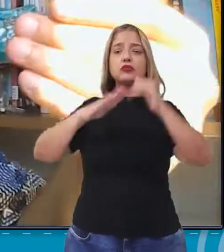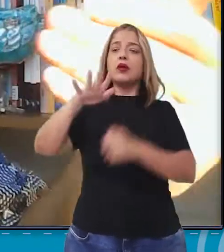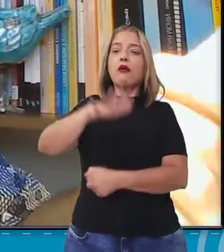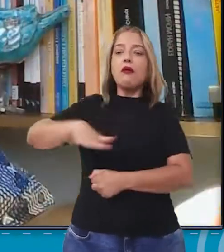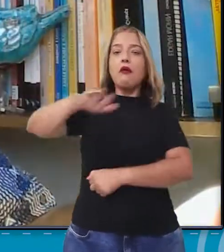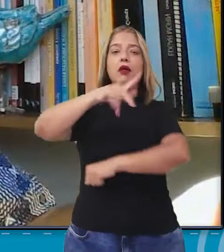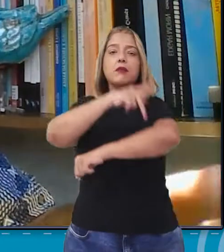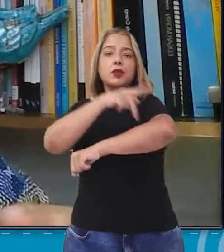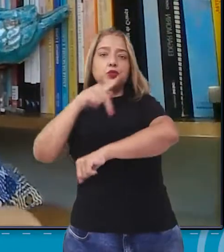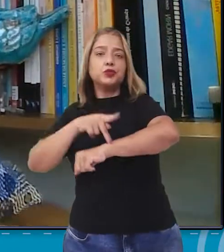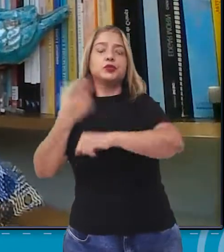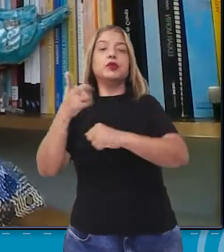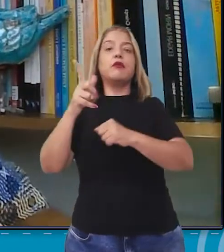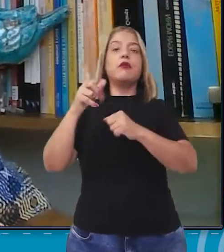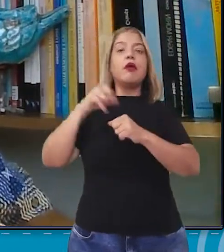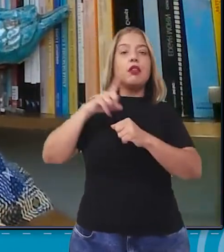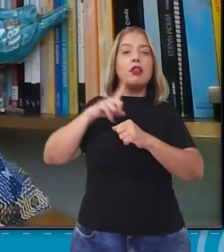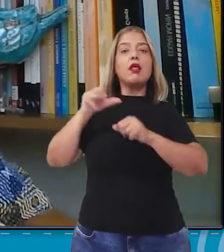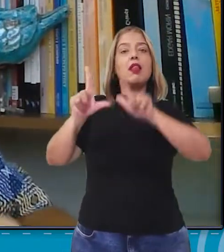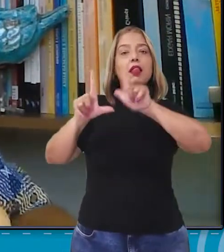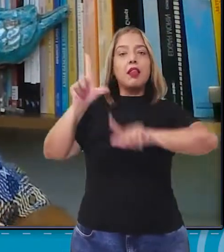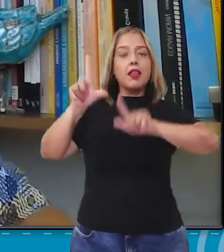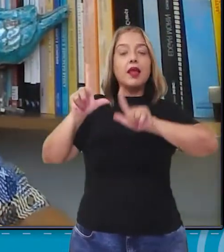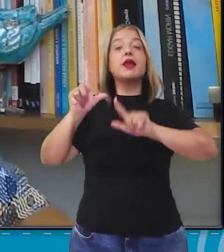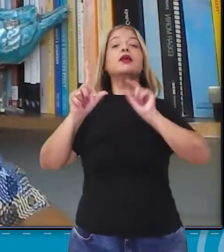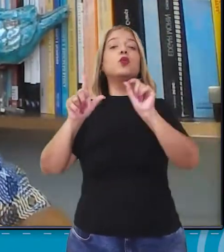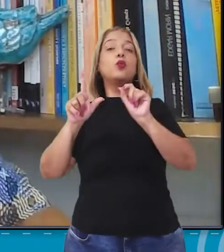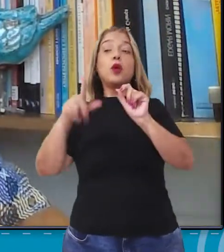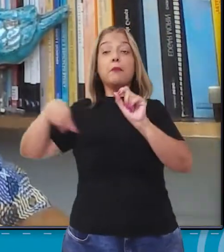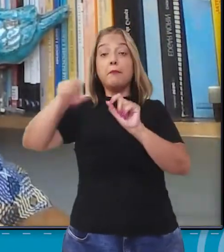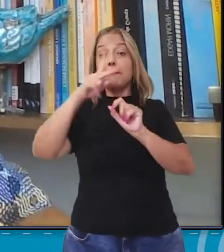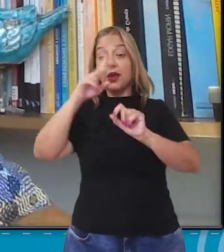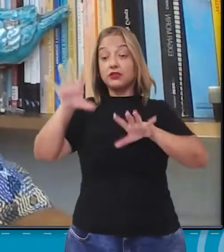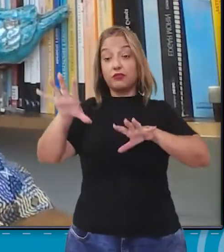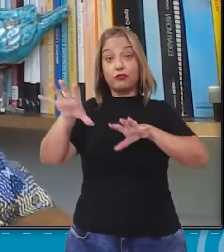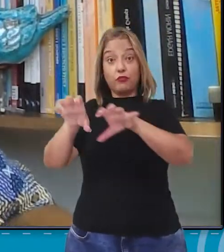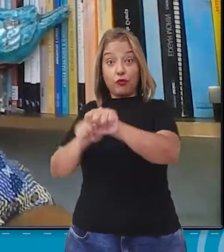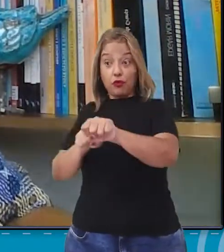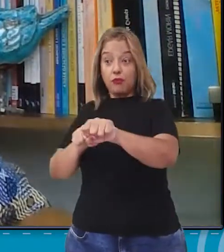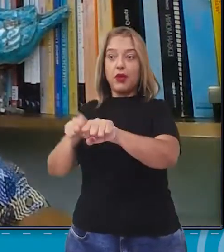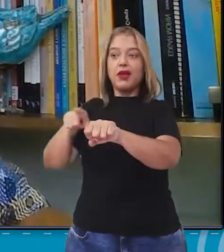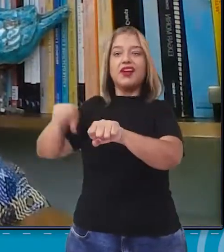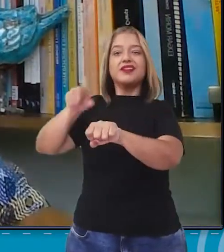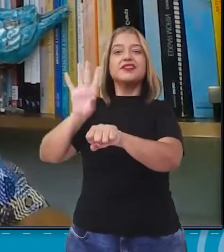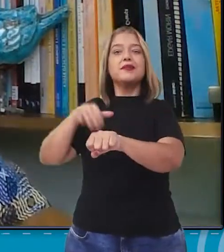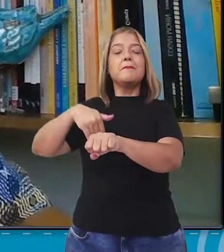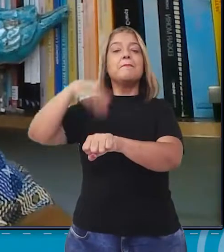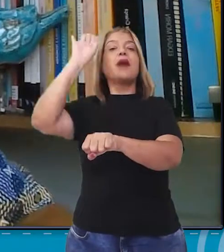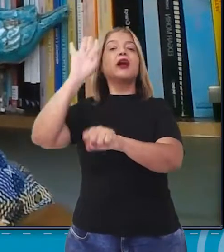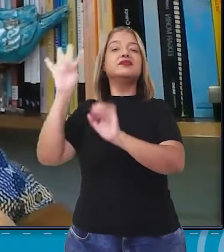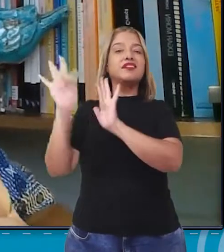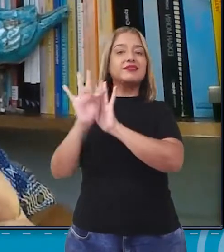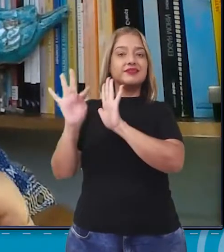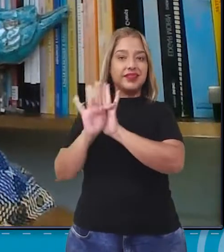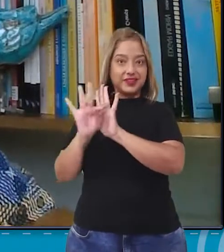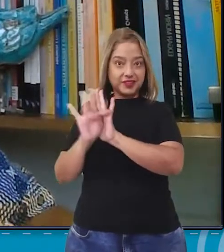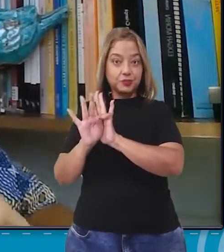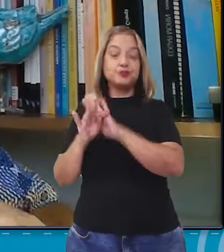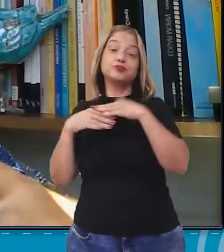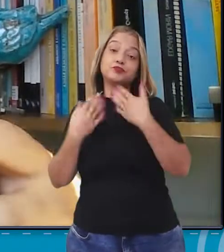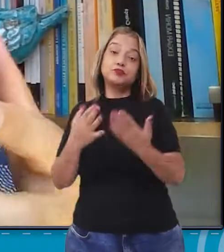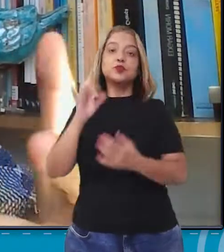pedagogia, de letras, que talvez teve um processo de formação que foi muito tecnicista, né? Então, se